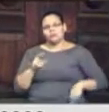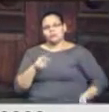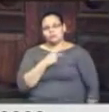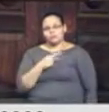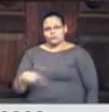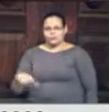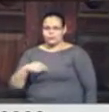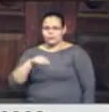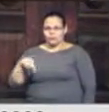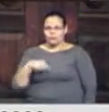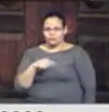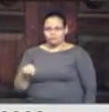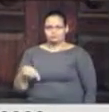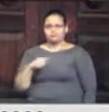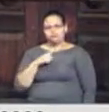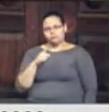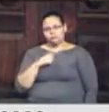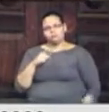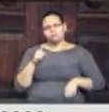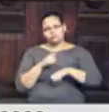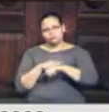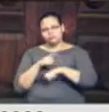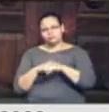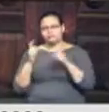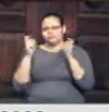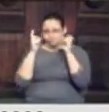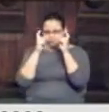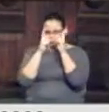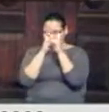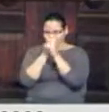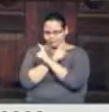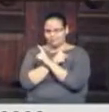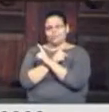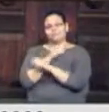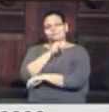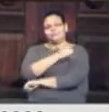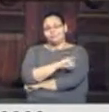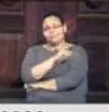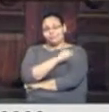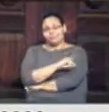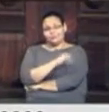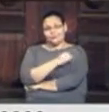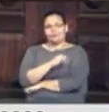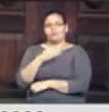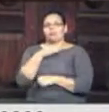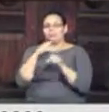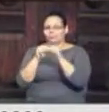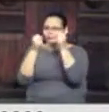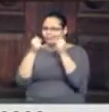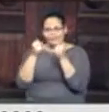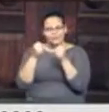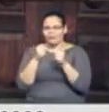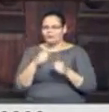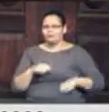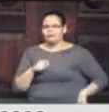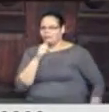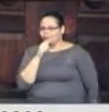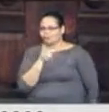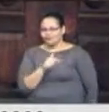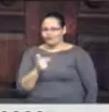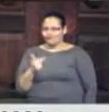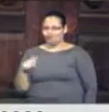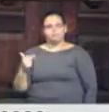presidente, nós estamos num momento difícil, o Rio de Janeiro está quebrado, a gente não tem só que